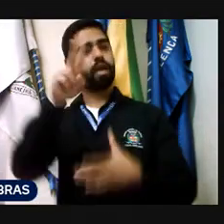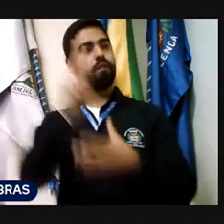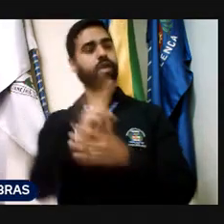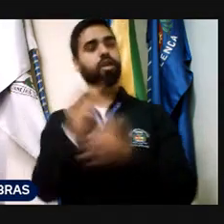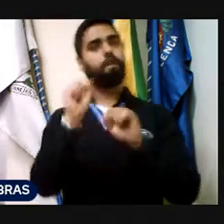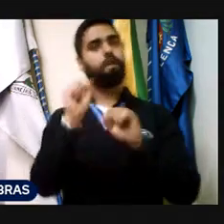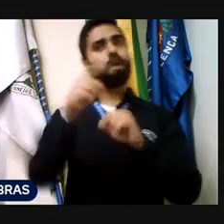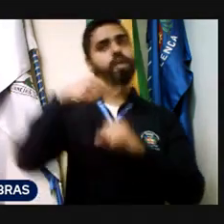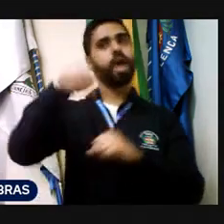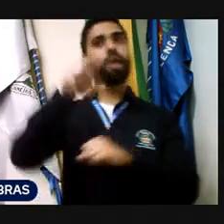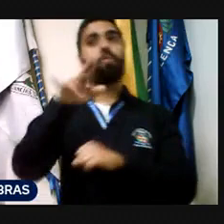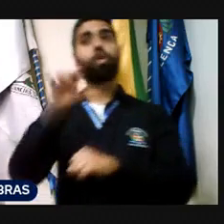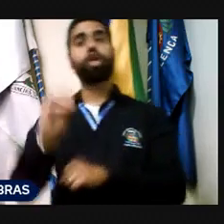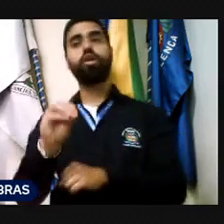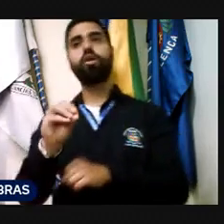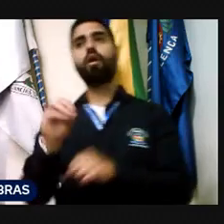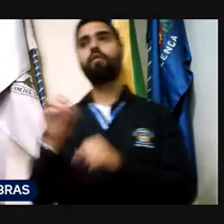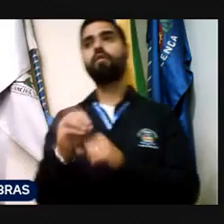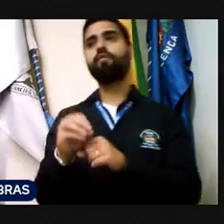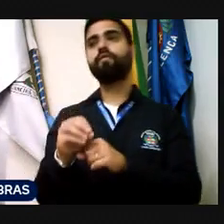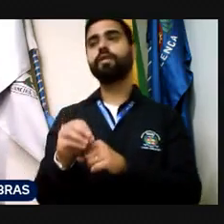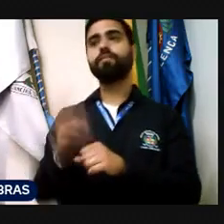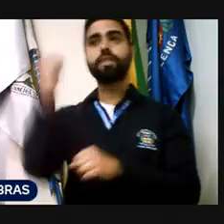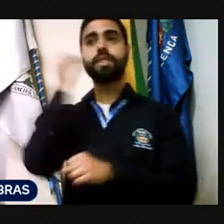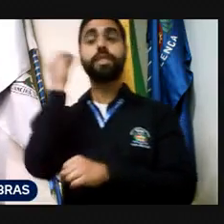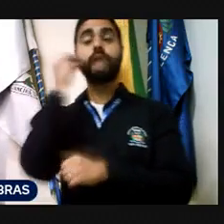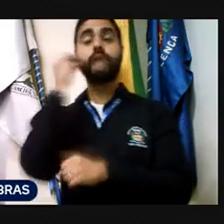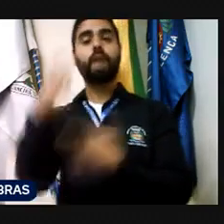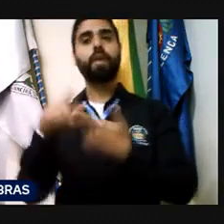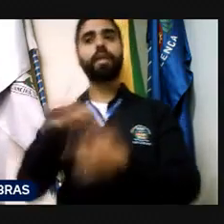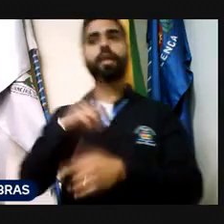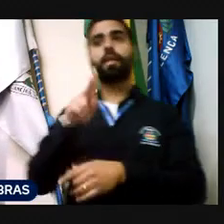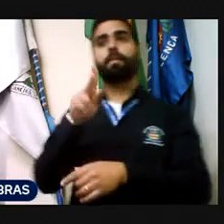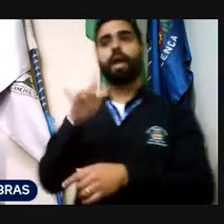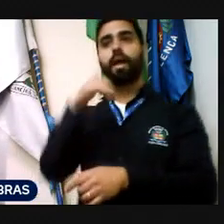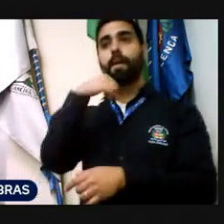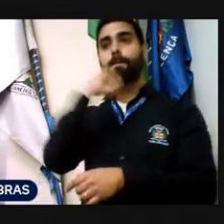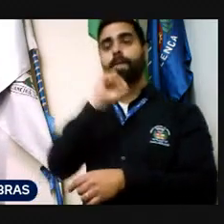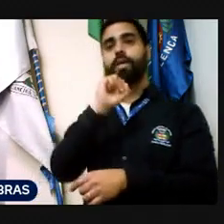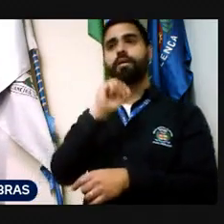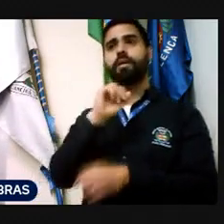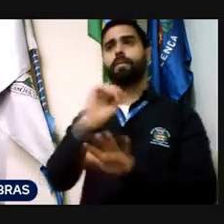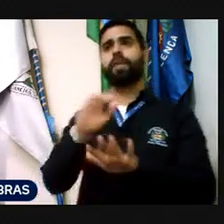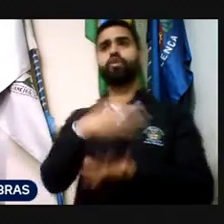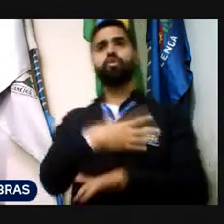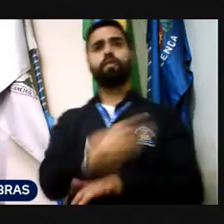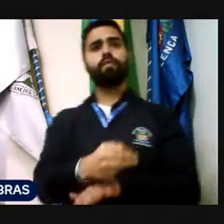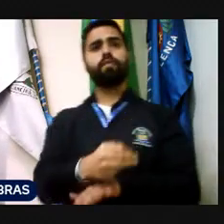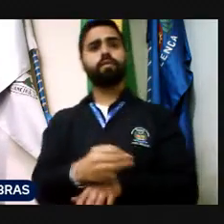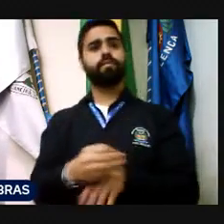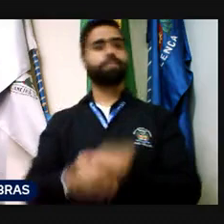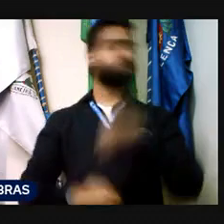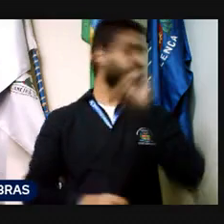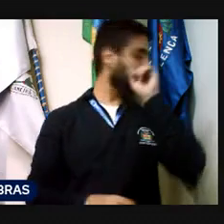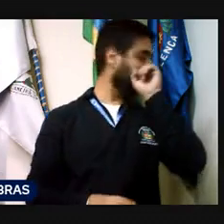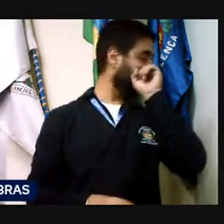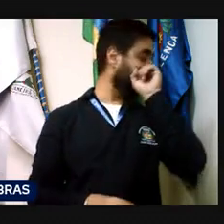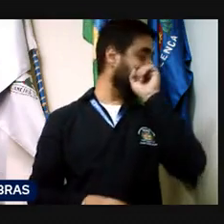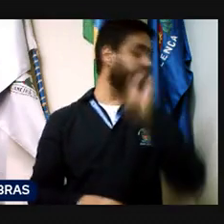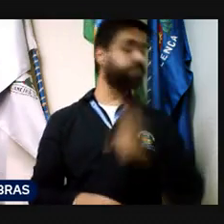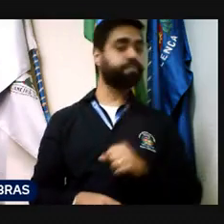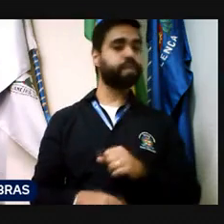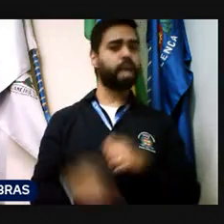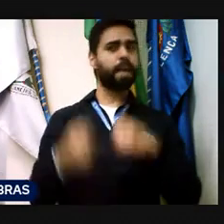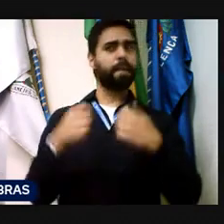estar indo para o Rio de Janeiro fazer sua peneira, porque tem pai e mãe que não tem nem o que comer, mas o seu filho ali é um diamante